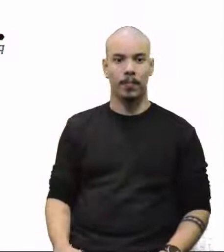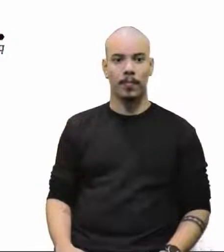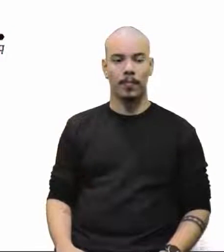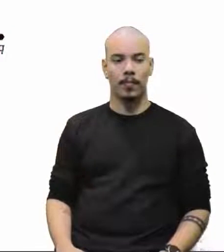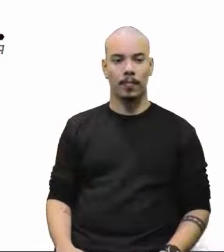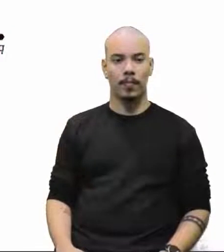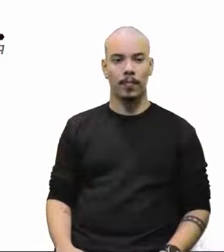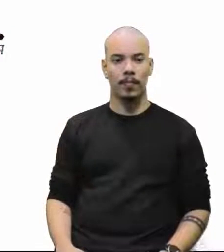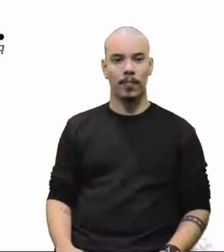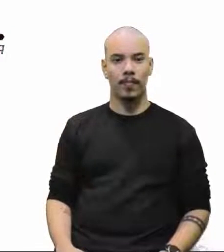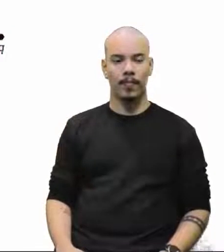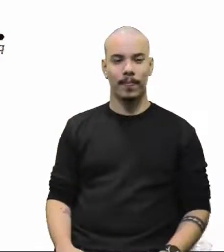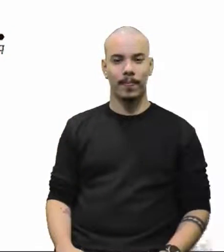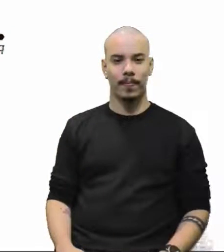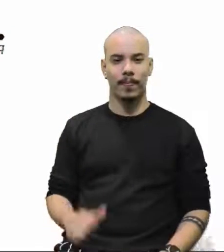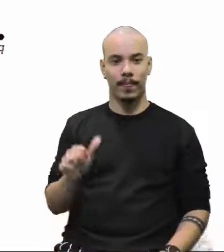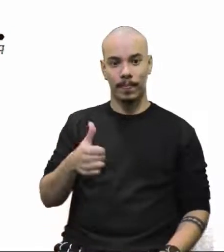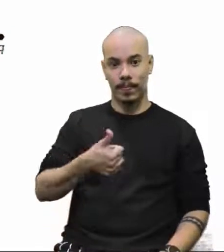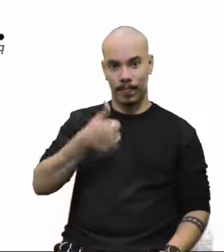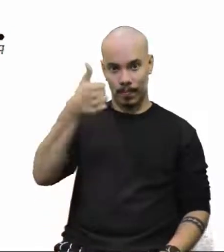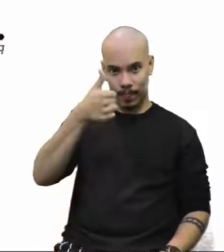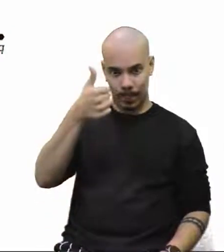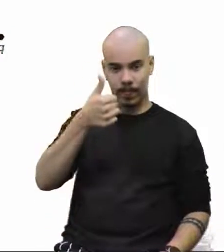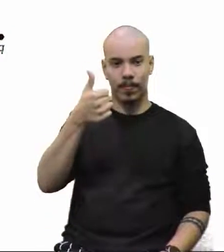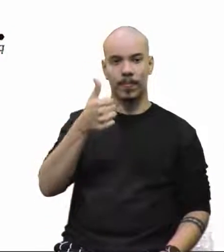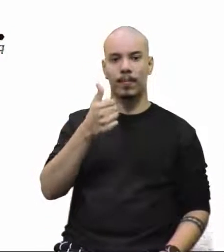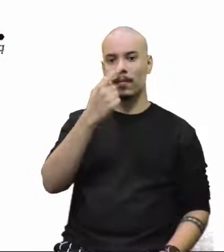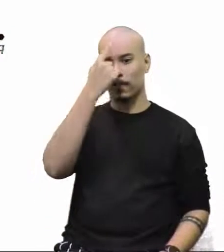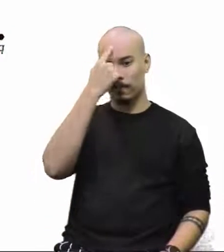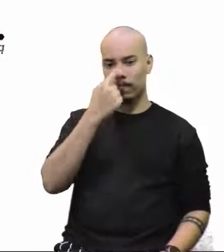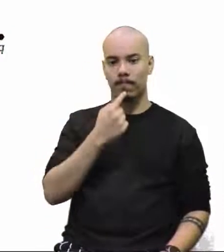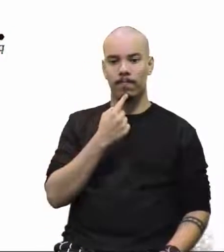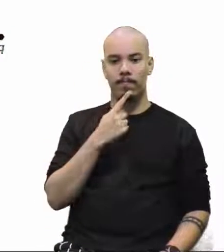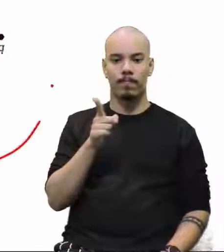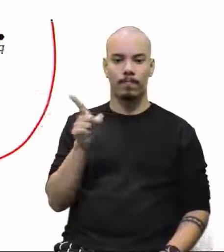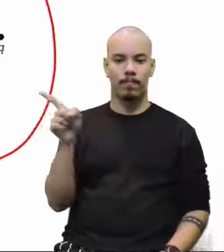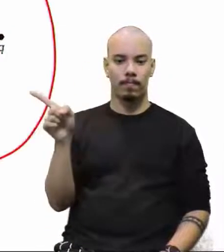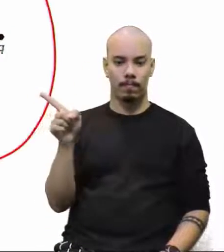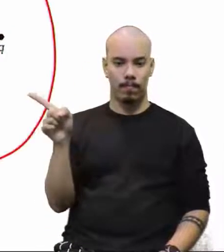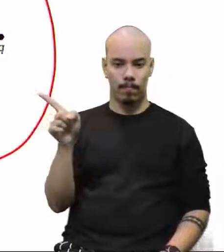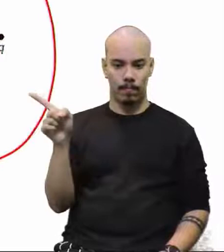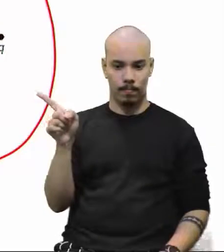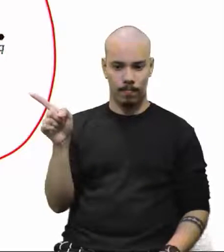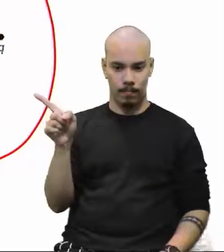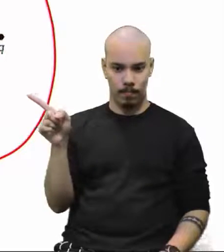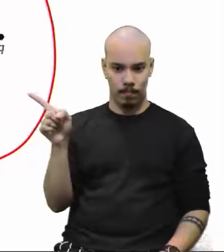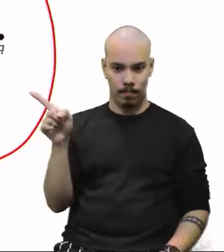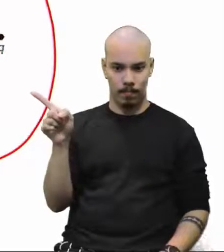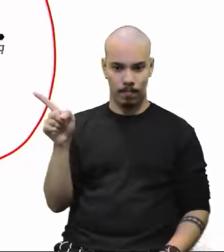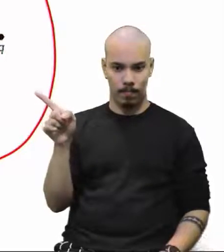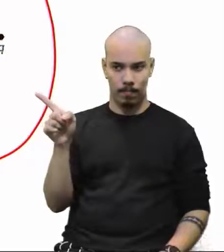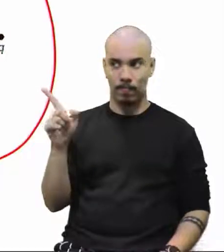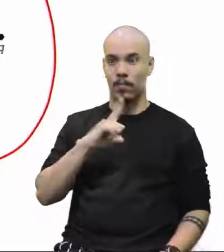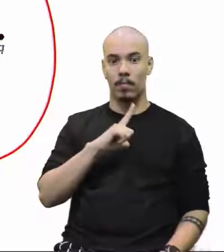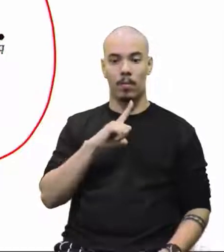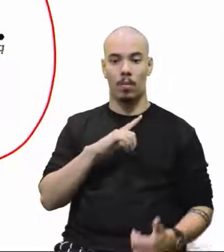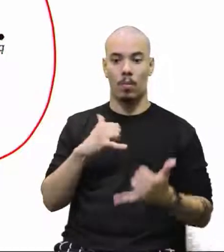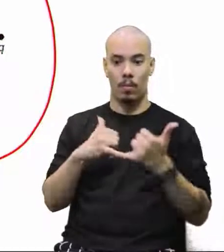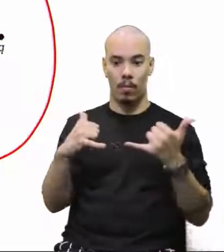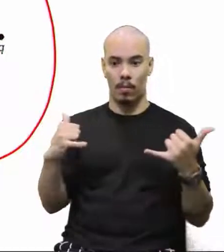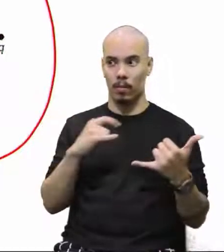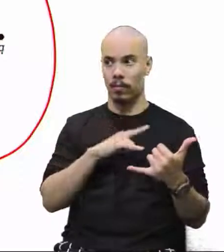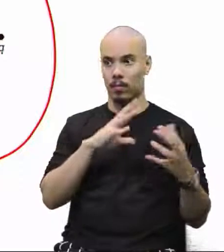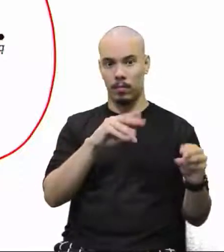aí. Primeira questão aí, ó. Na figura abaixo, tá aí, ó. Figura. Aqui. O fio retilíneo longo transporta